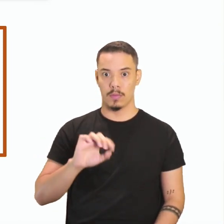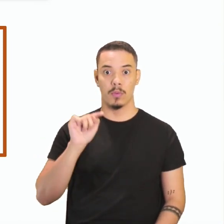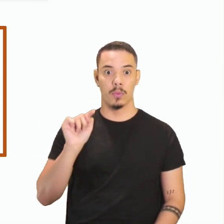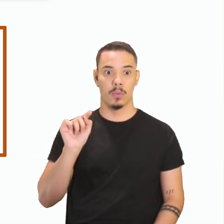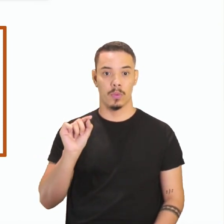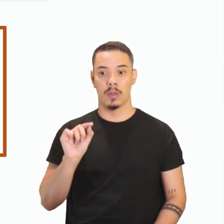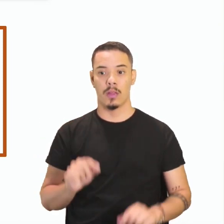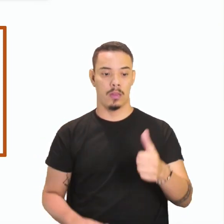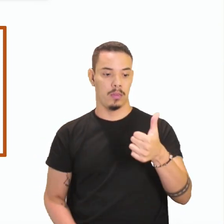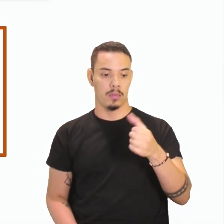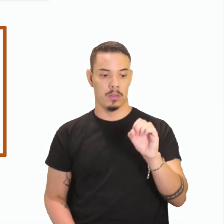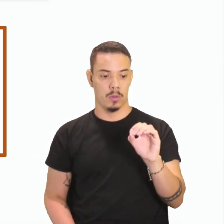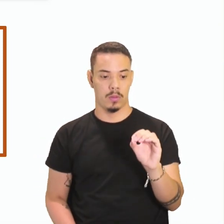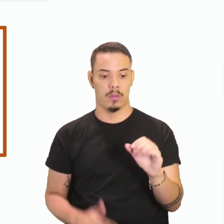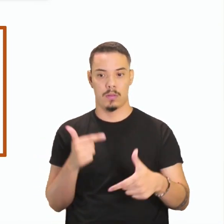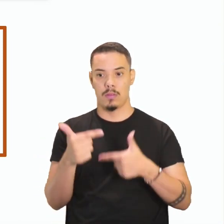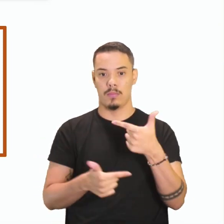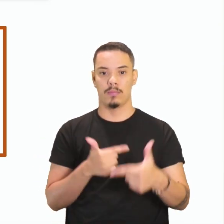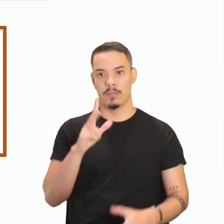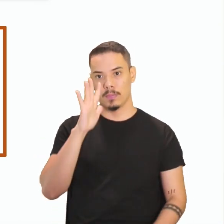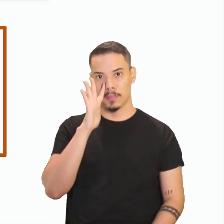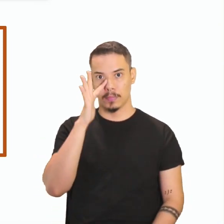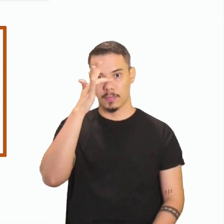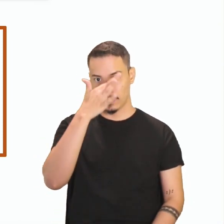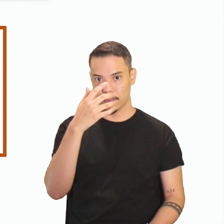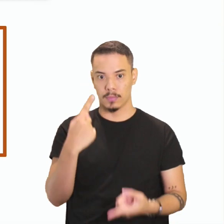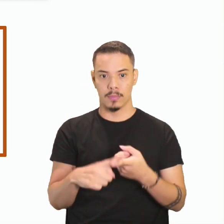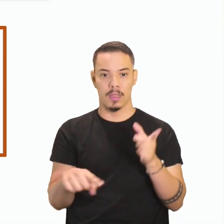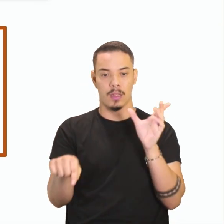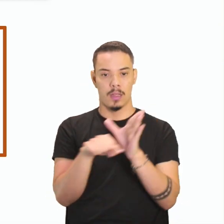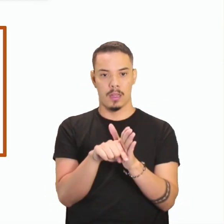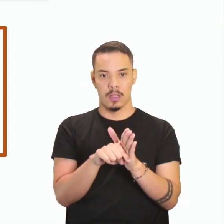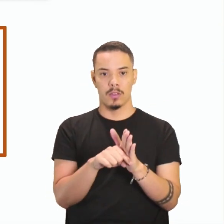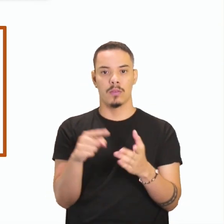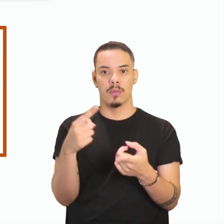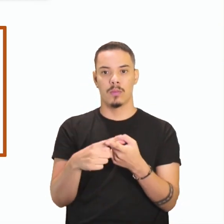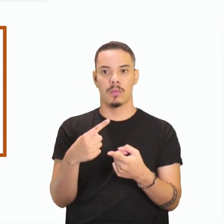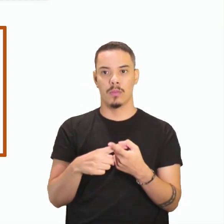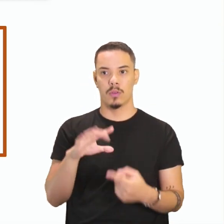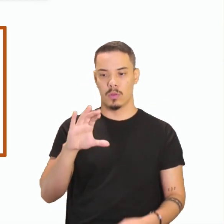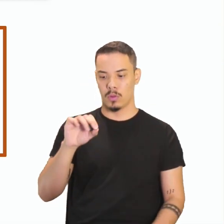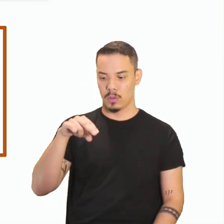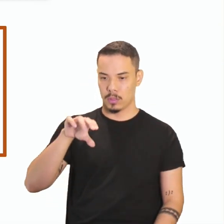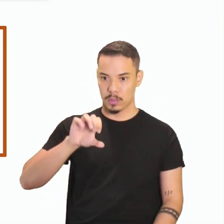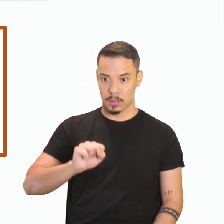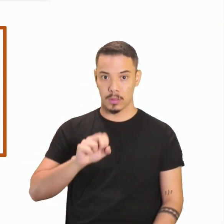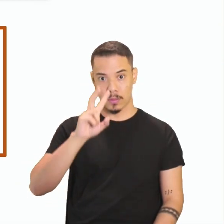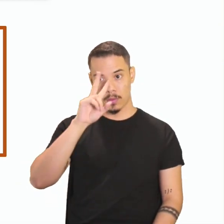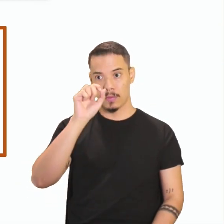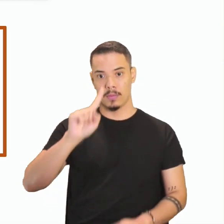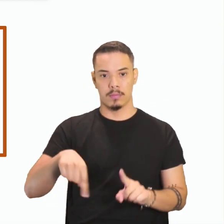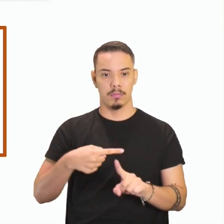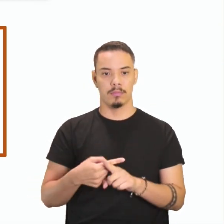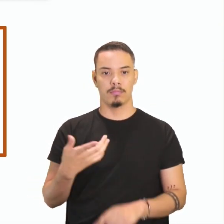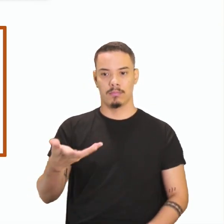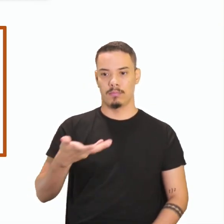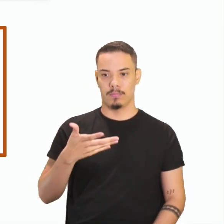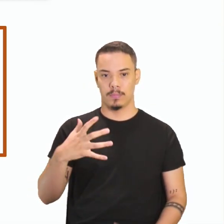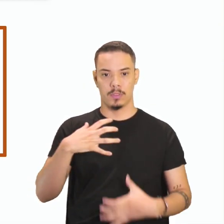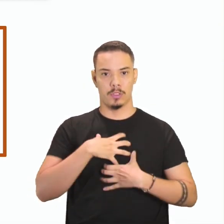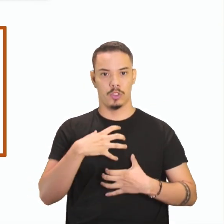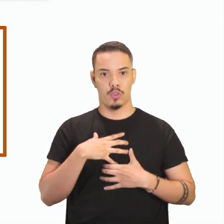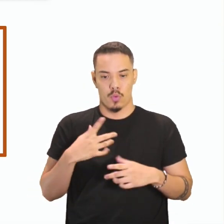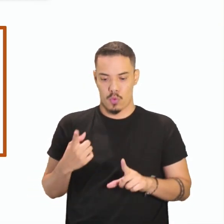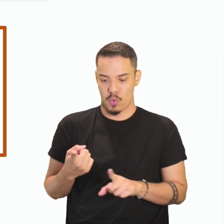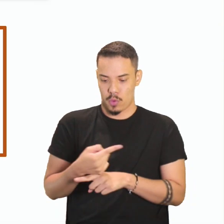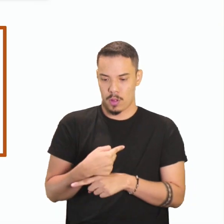que é o trabalho resistente, porque fica negativo, né? Isso, o cosseno do ângulo fica negativo e a força está sendo aplicada no sentido oposto